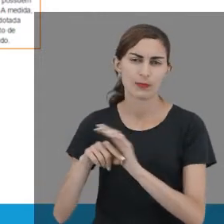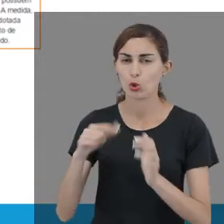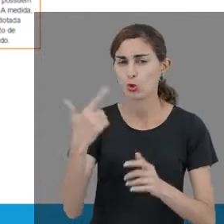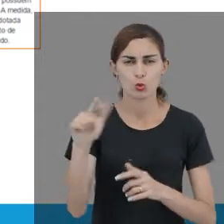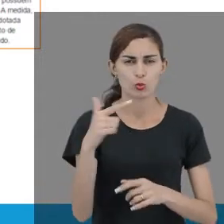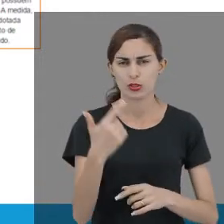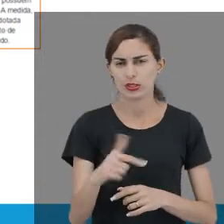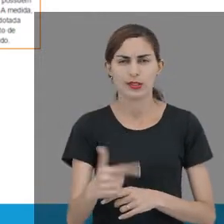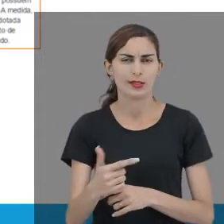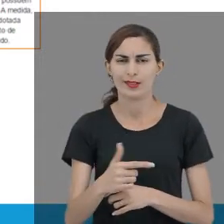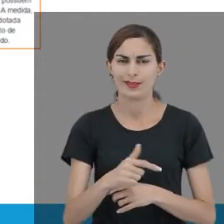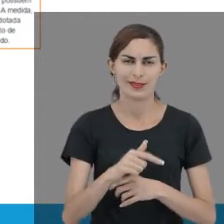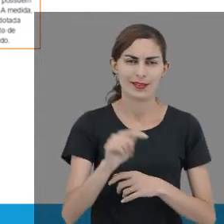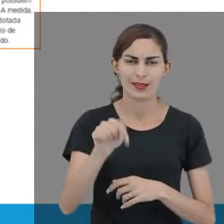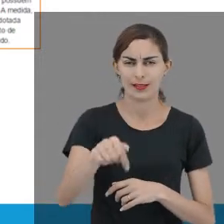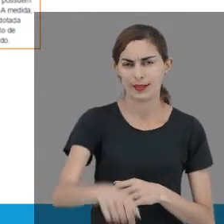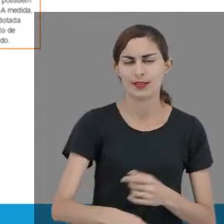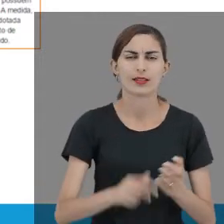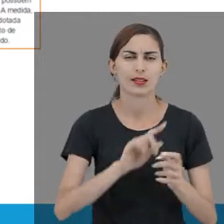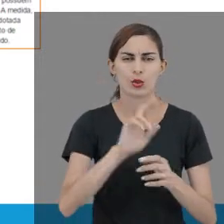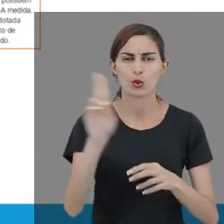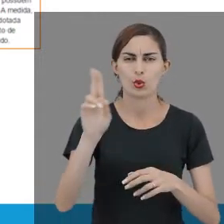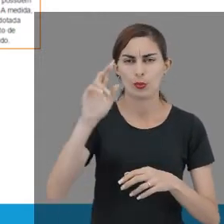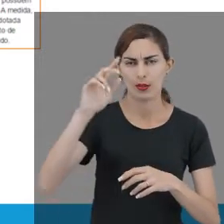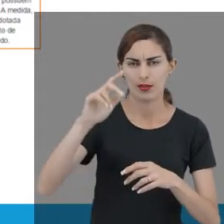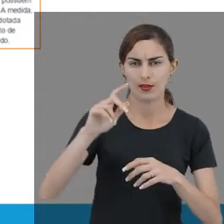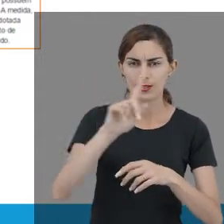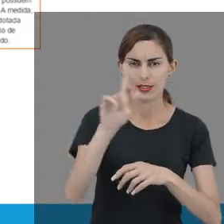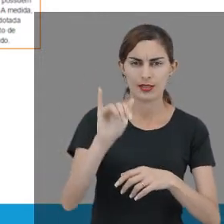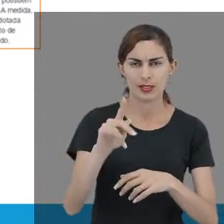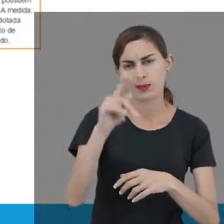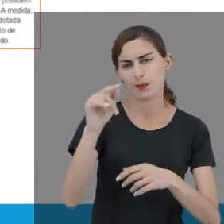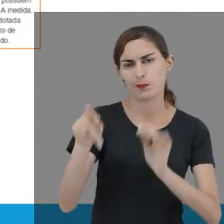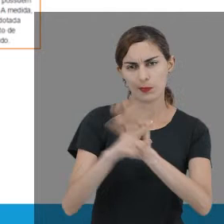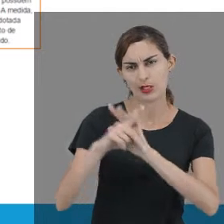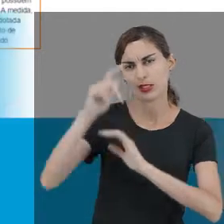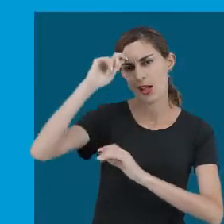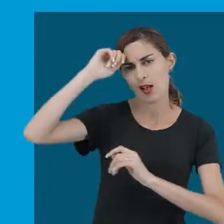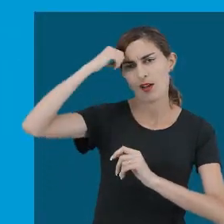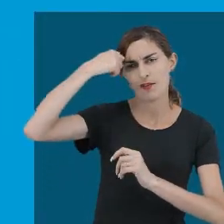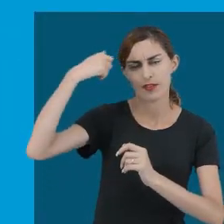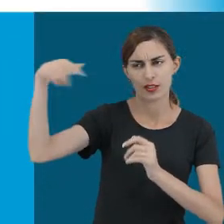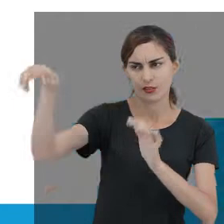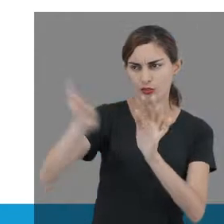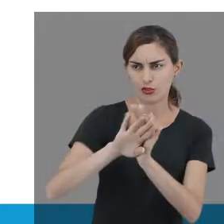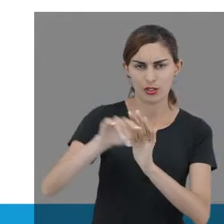suspeita que a Zika, que até aquele momento era da África, tinha chegado aqui no Brasil.